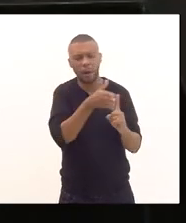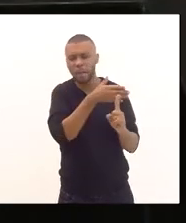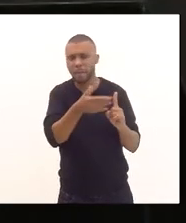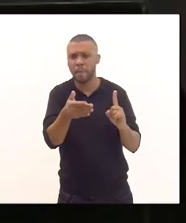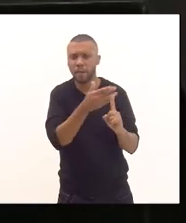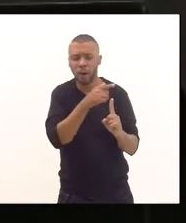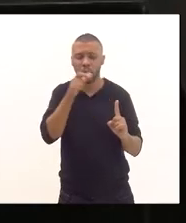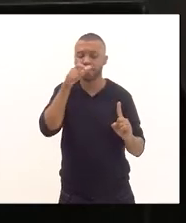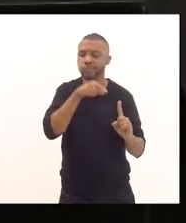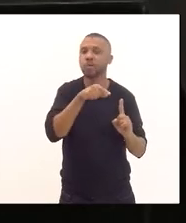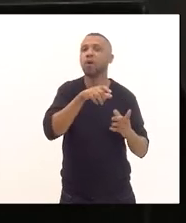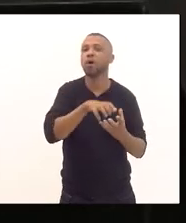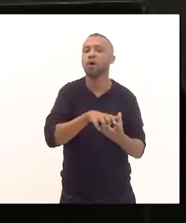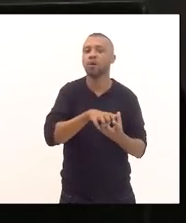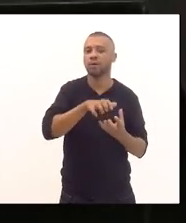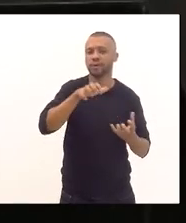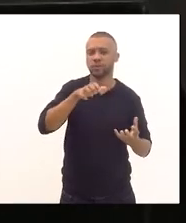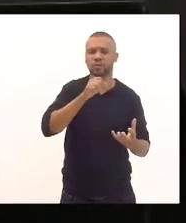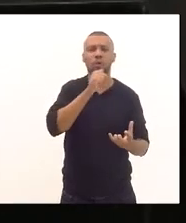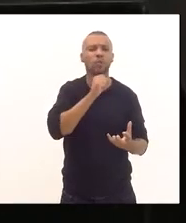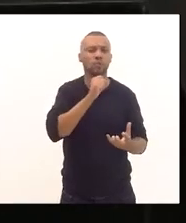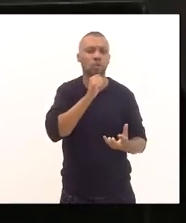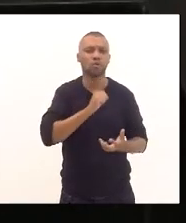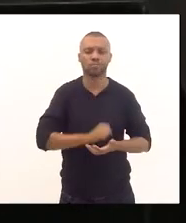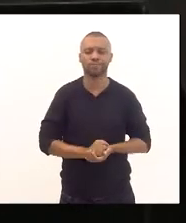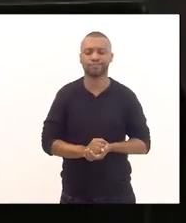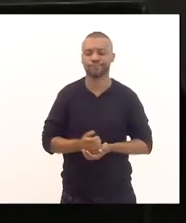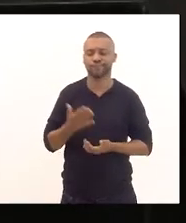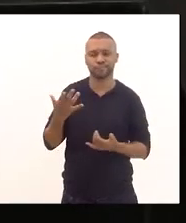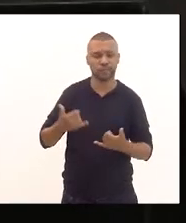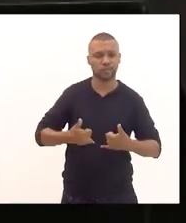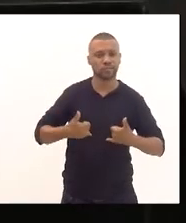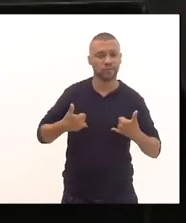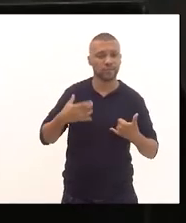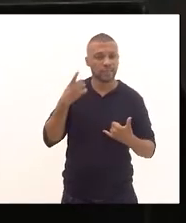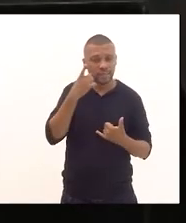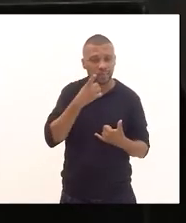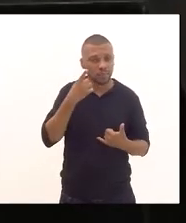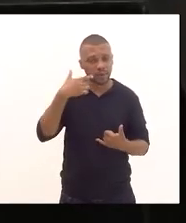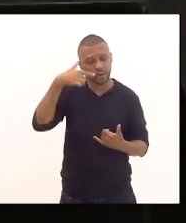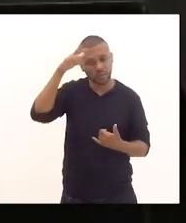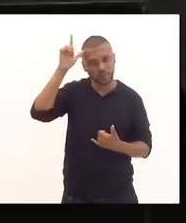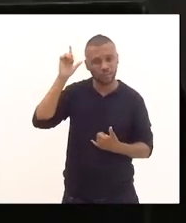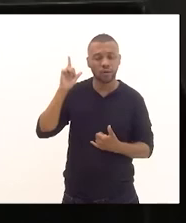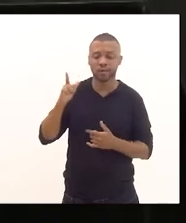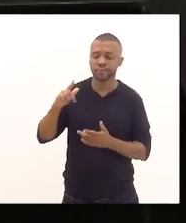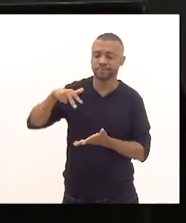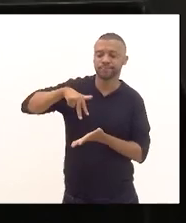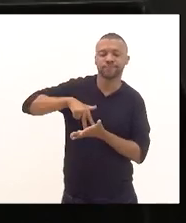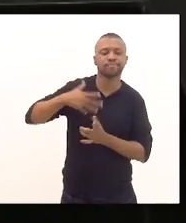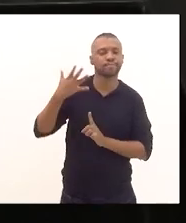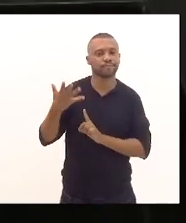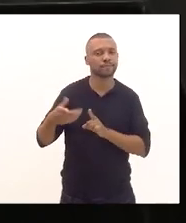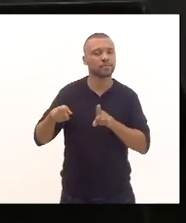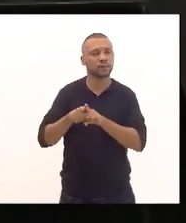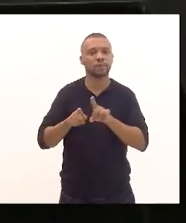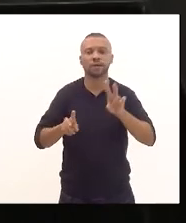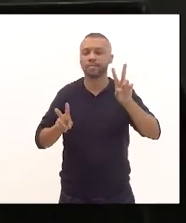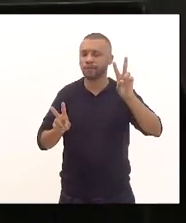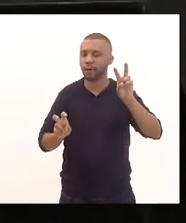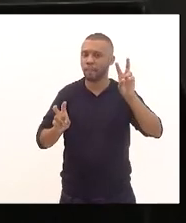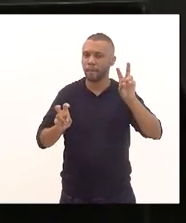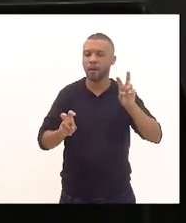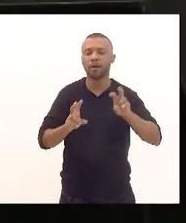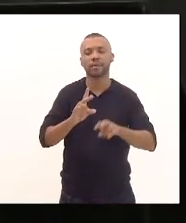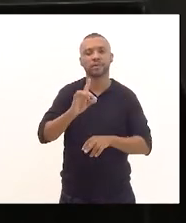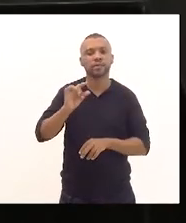idosa aqui o Nobre Deputado Luiz Paulo que me antecedeu também fez menção a esse